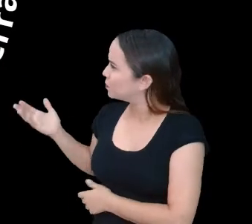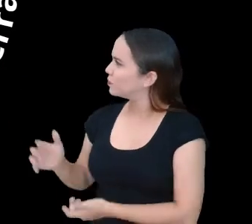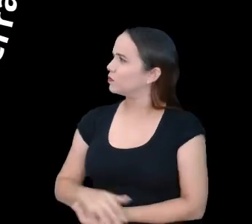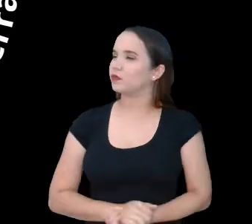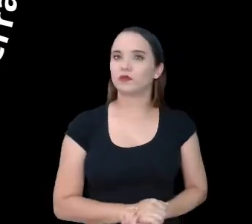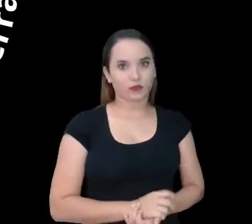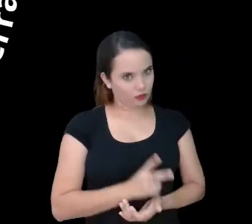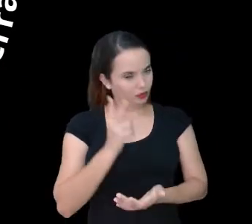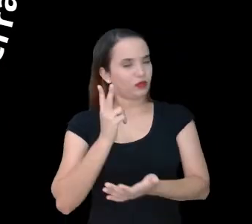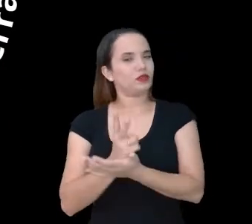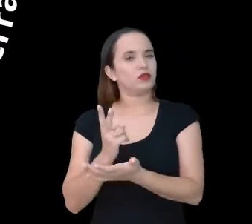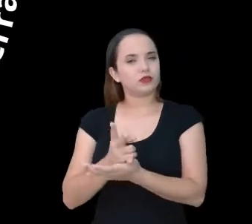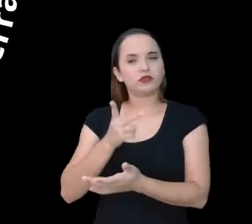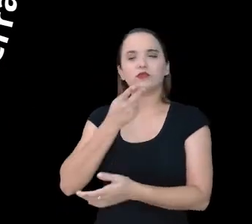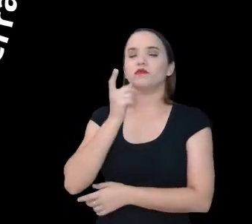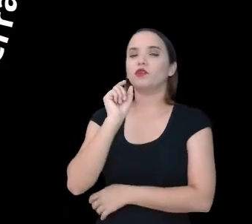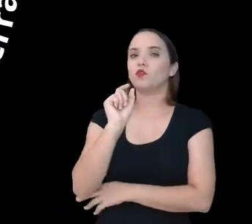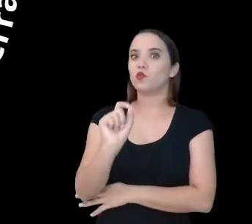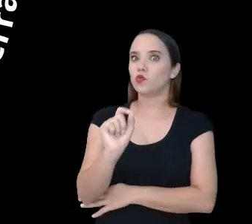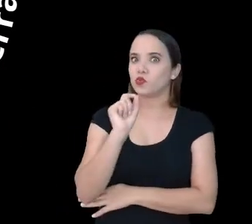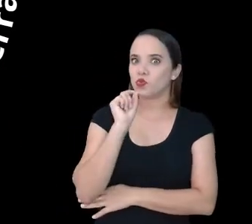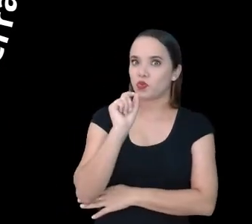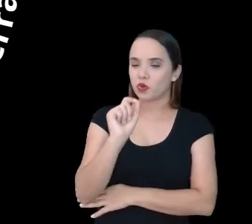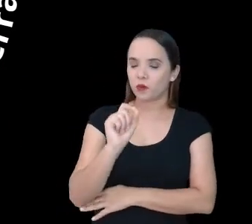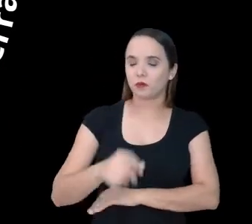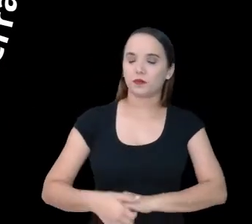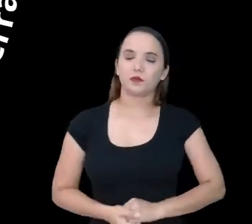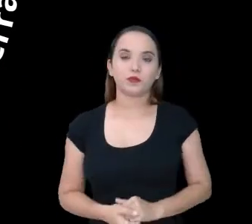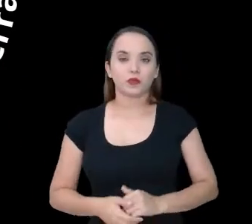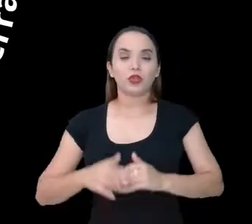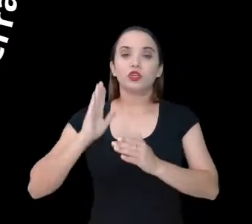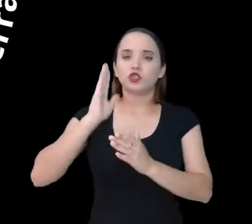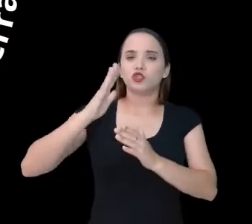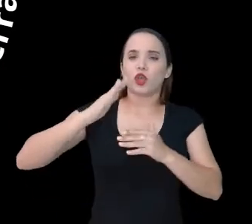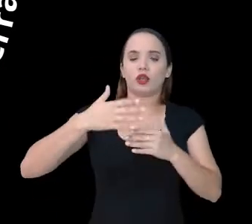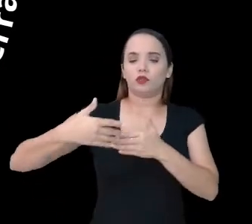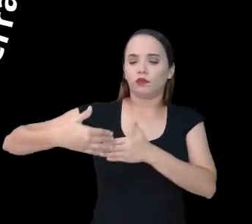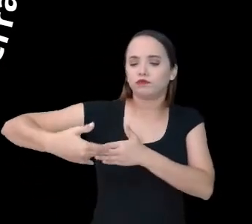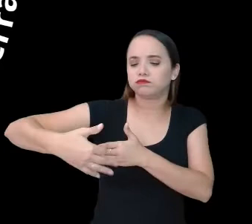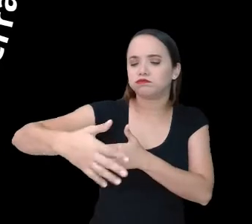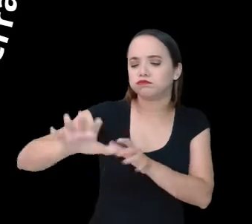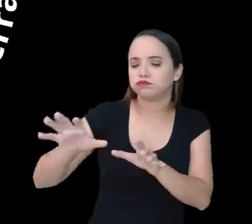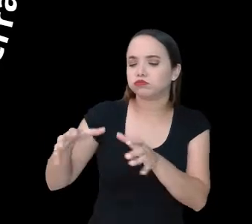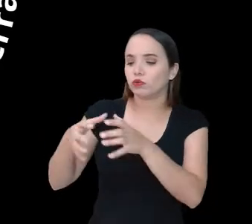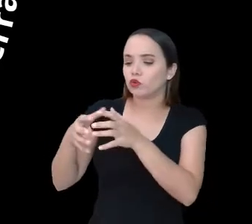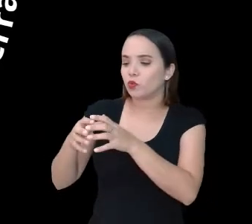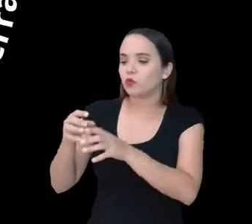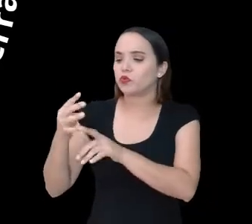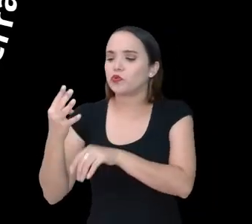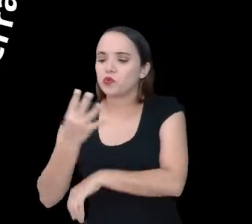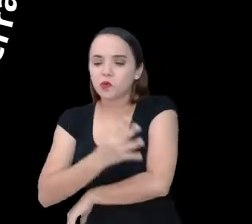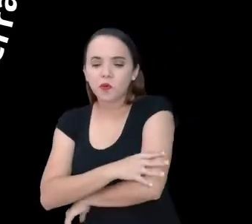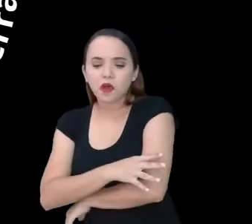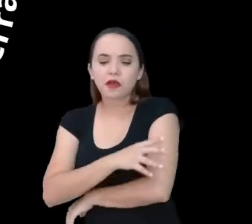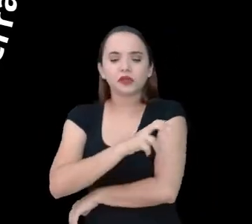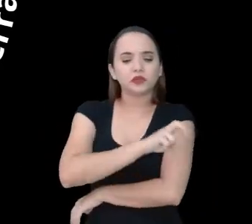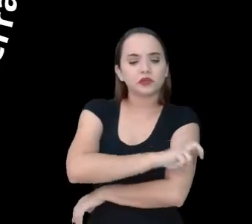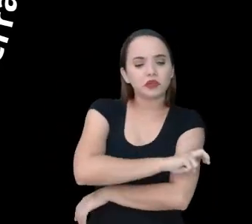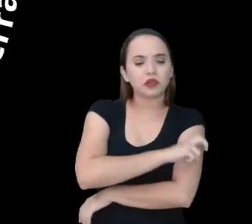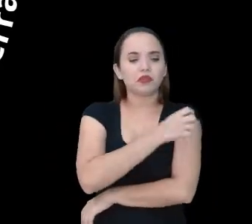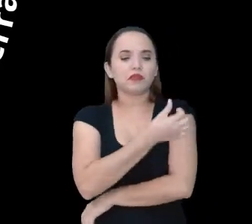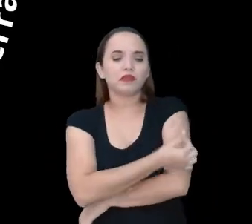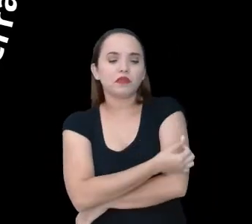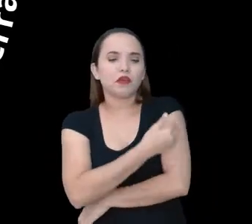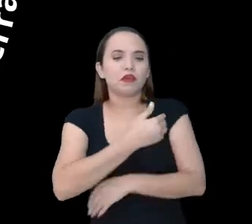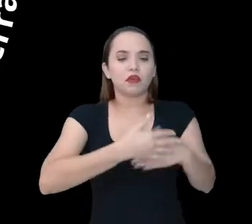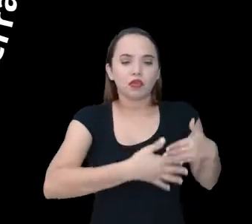certo? A gente sempre costuma, né, também, né, desde do quarto ano, do terceiro ano, do quinto ano, separar os números